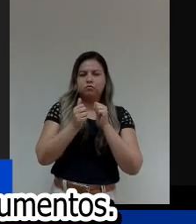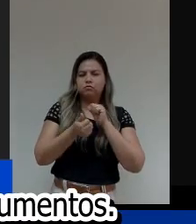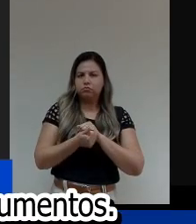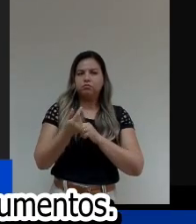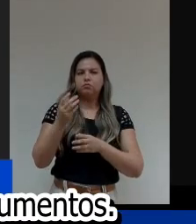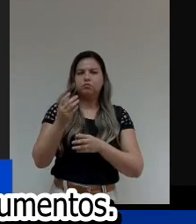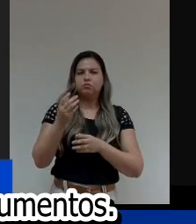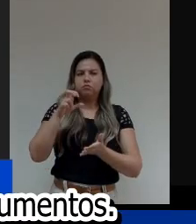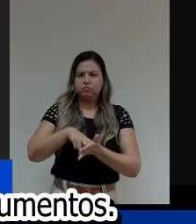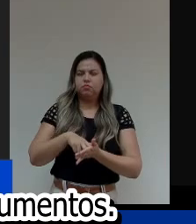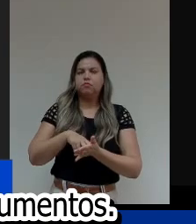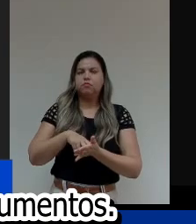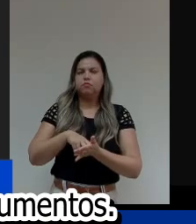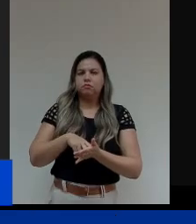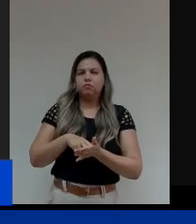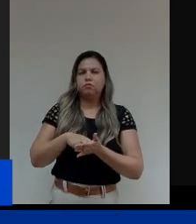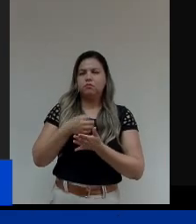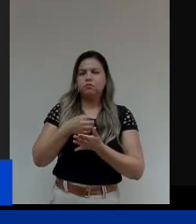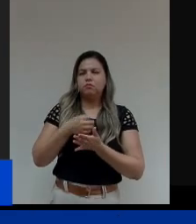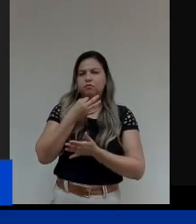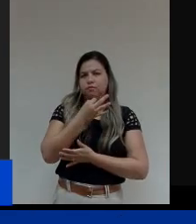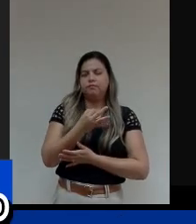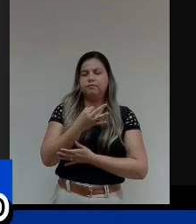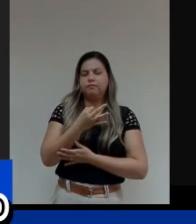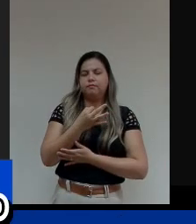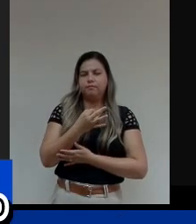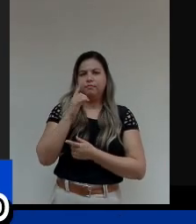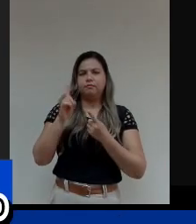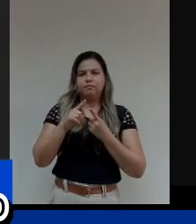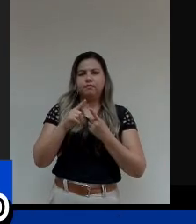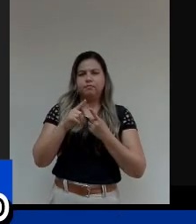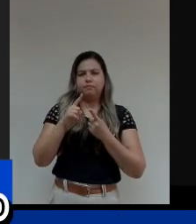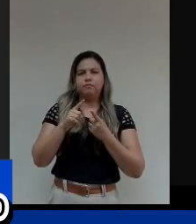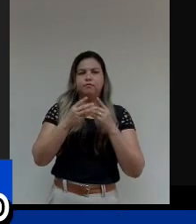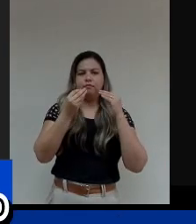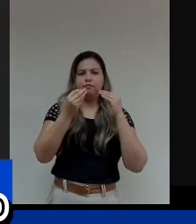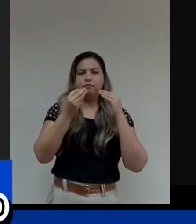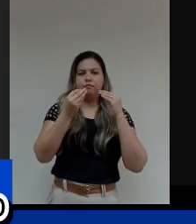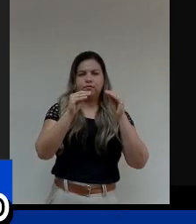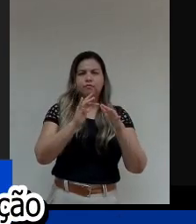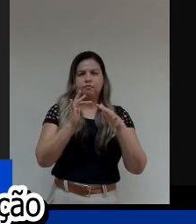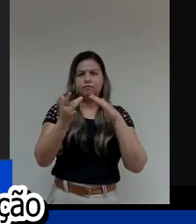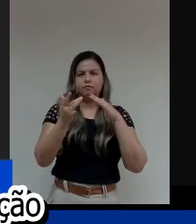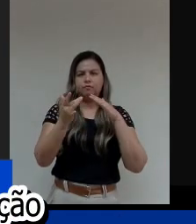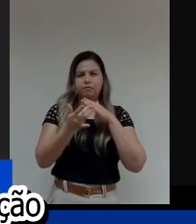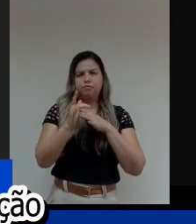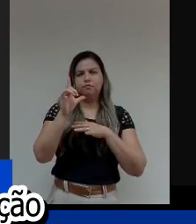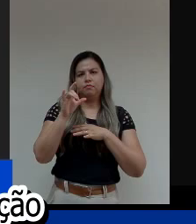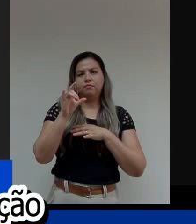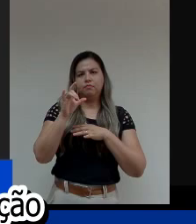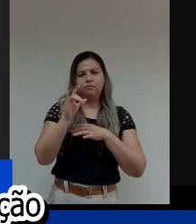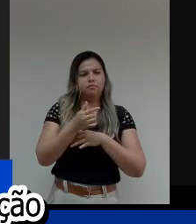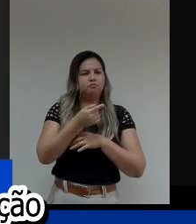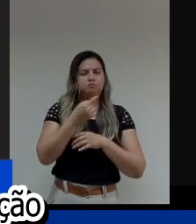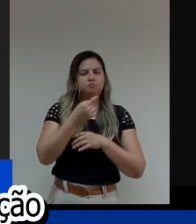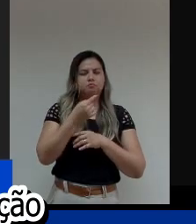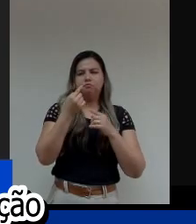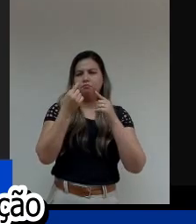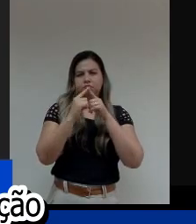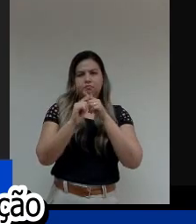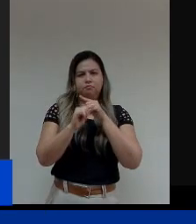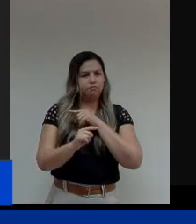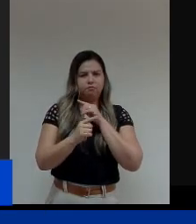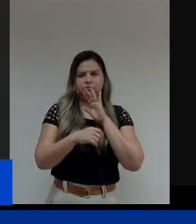improcedência, com os seguintes argumentos. 1. A publicação do vídeo no perfil pessoal do candidato não constitui por si só